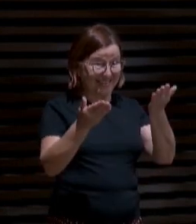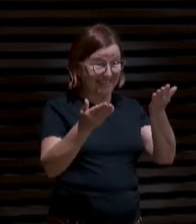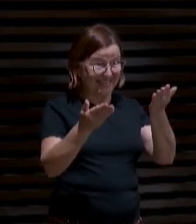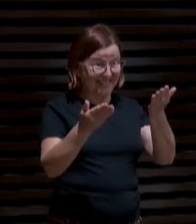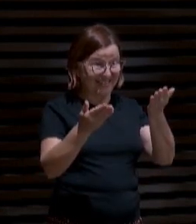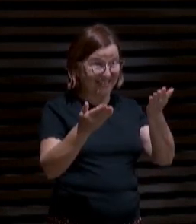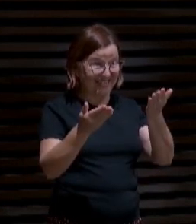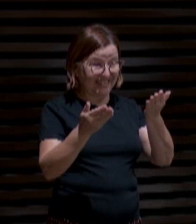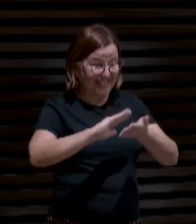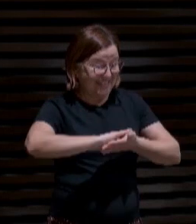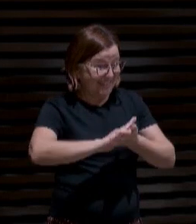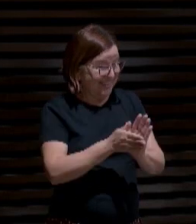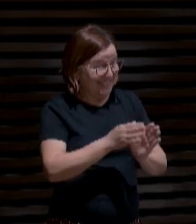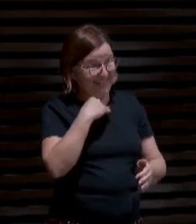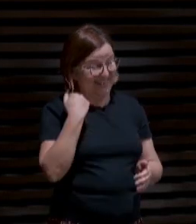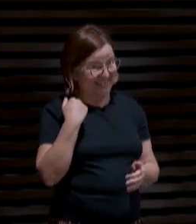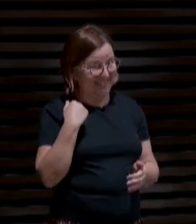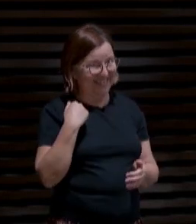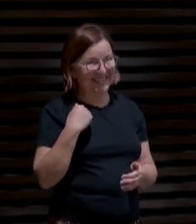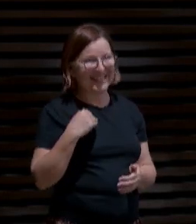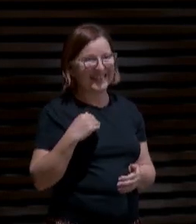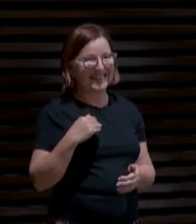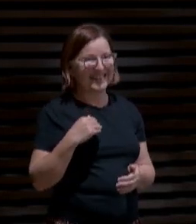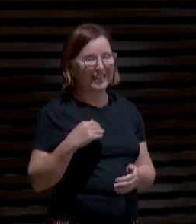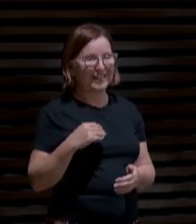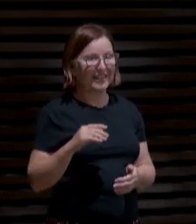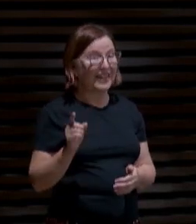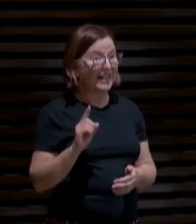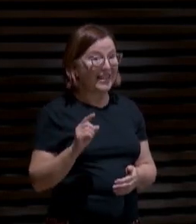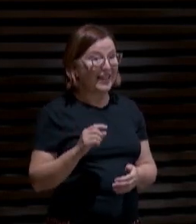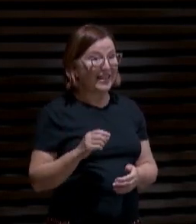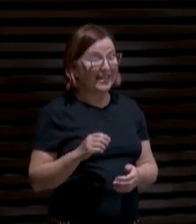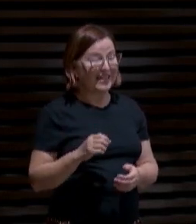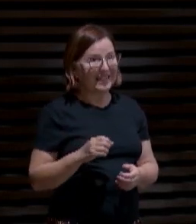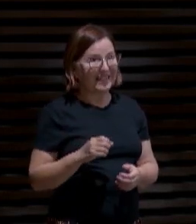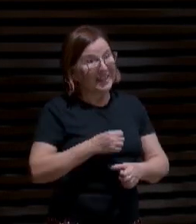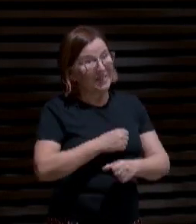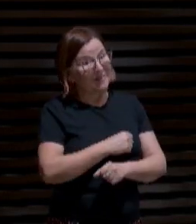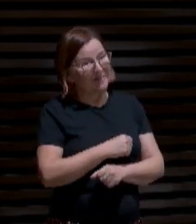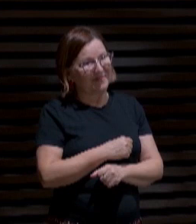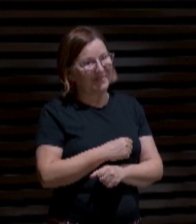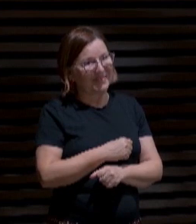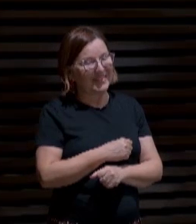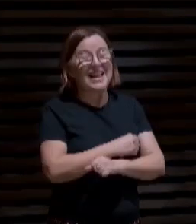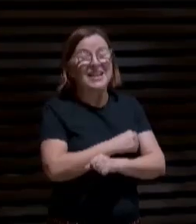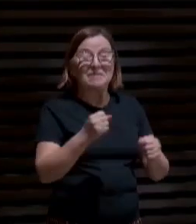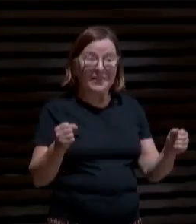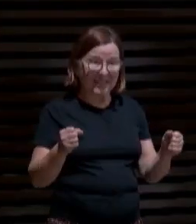da morte, porquanto não era possível fosse ele retido por ela.